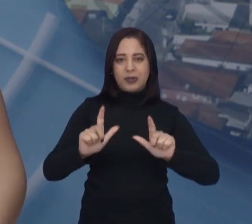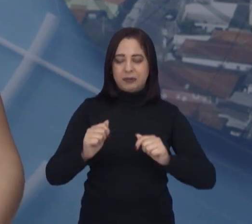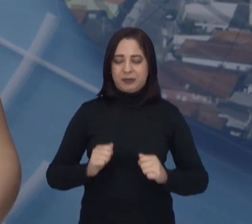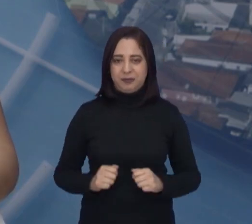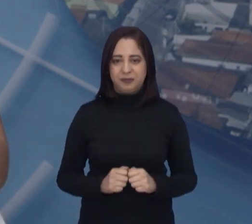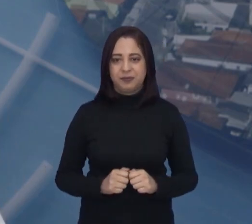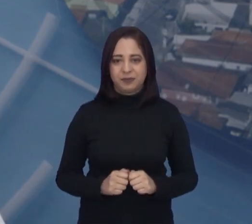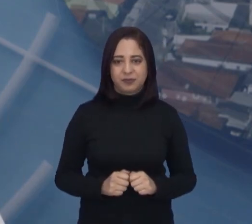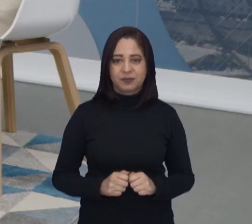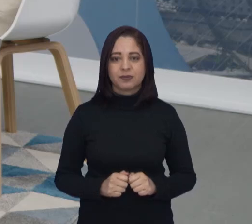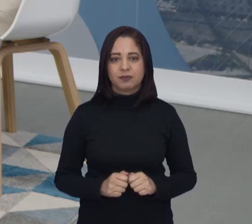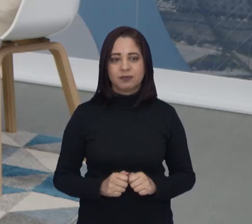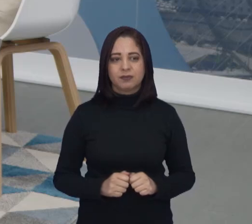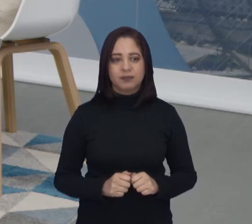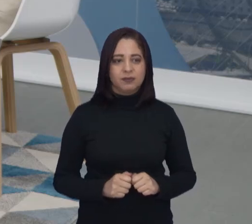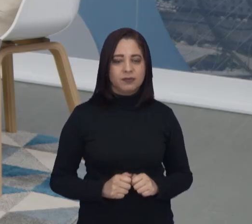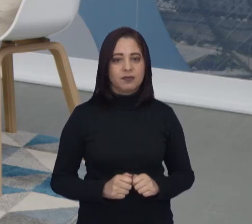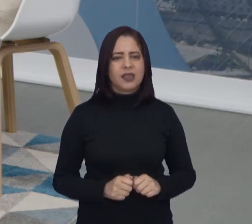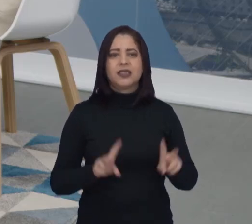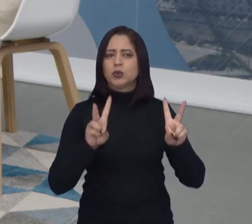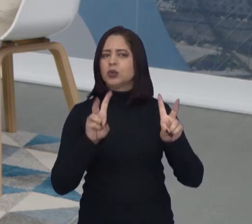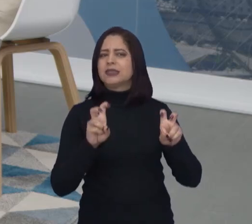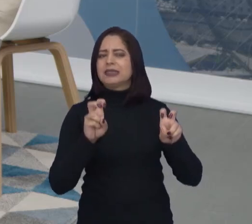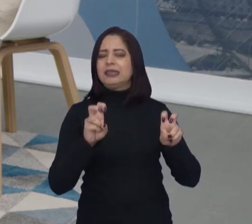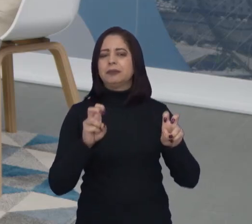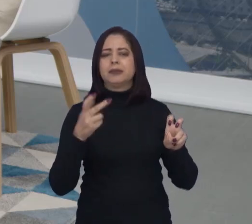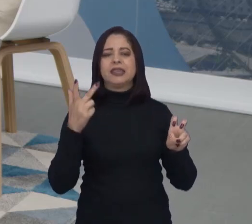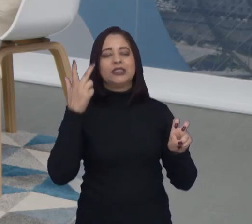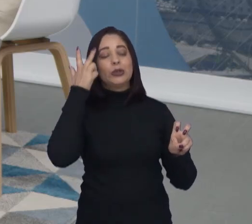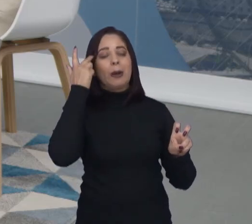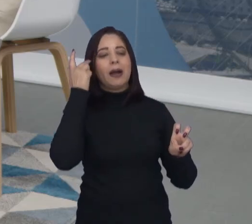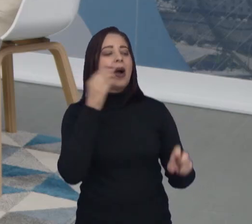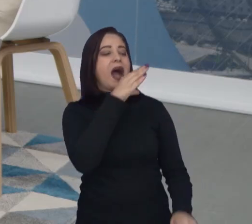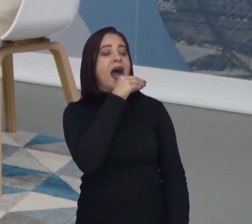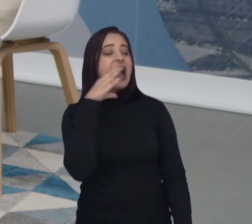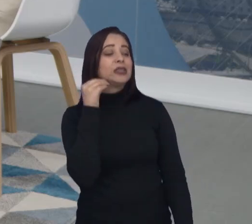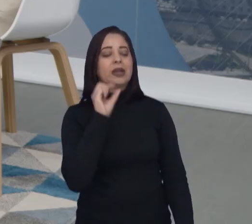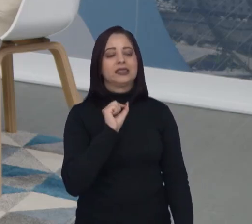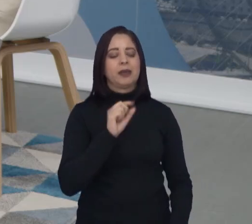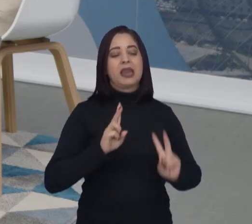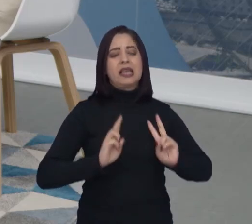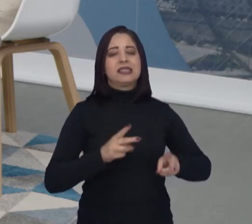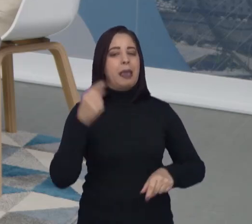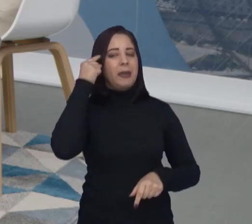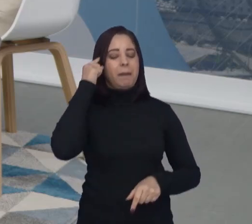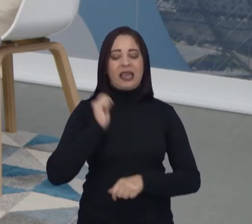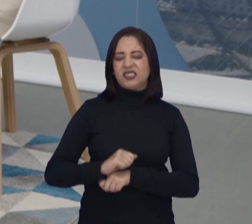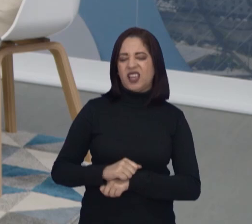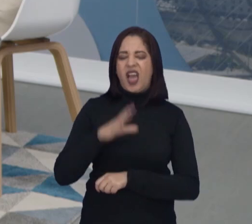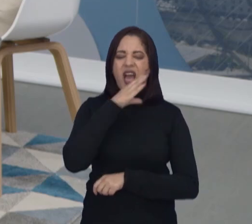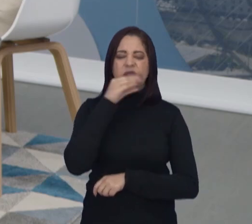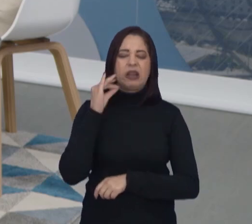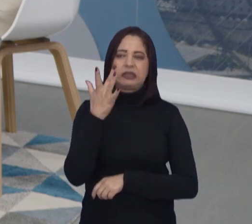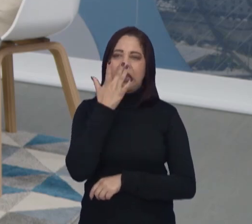Diálogos. Rafael, um termo muito comum quando a gente se refere aos adolescentes é o aborrecente,